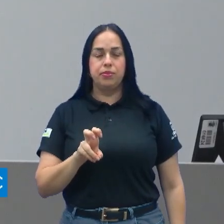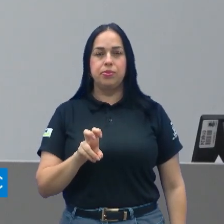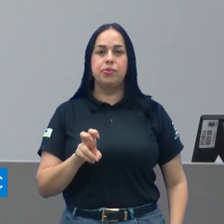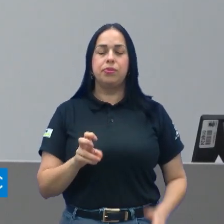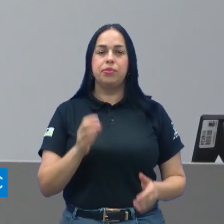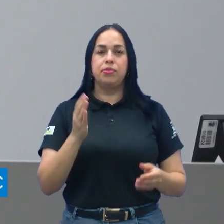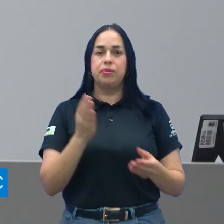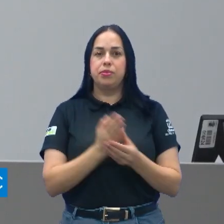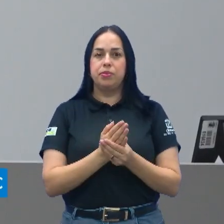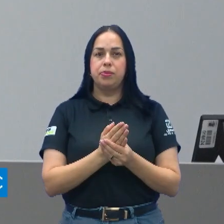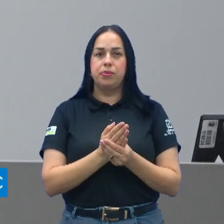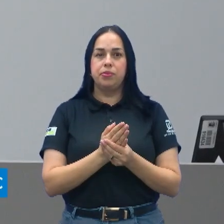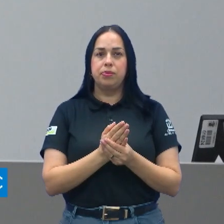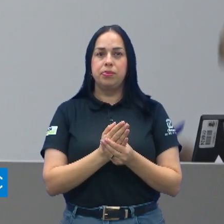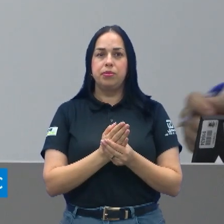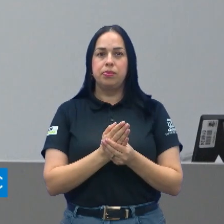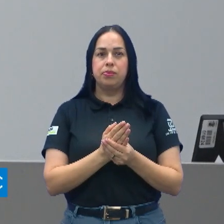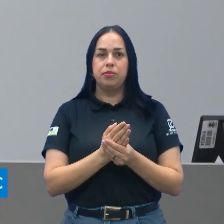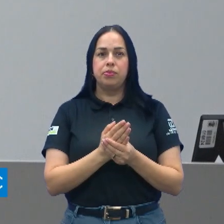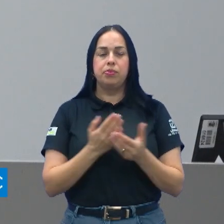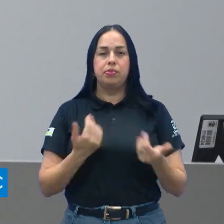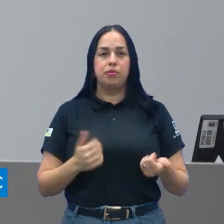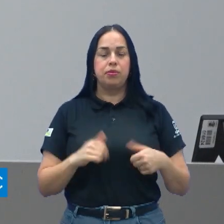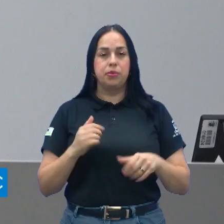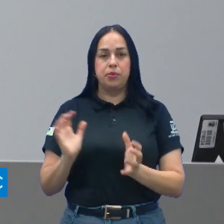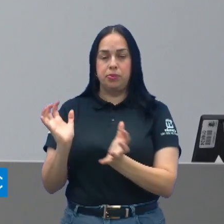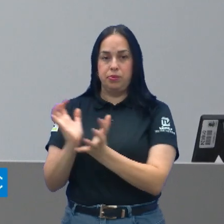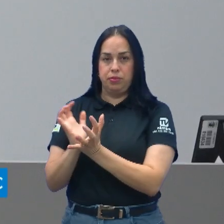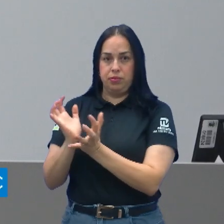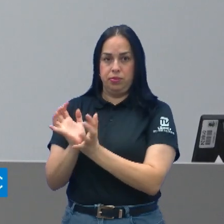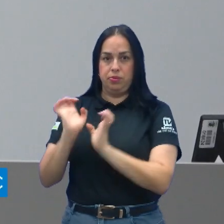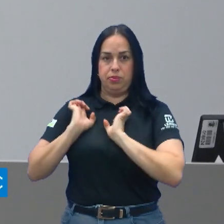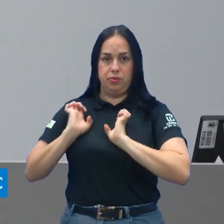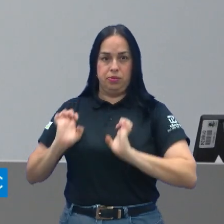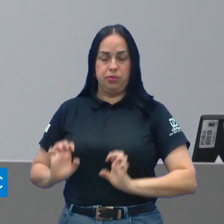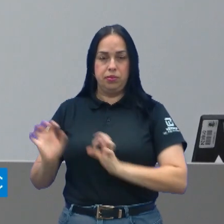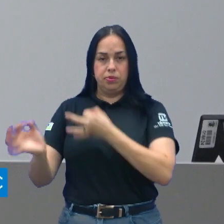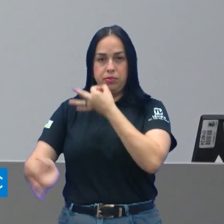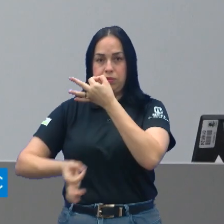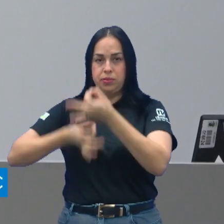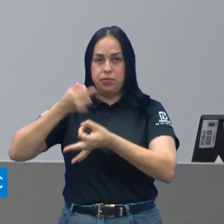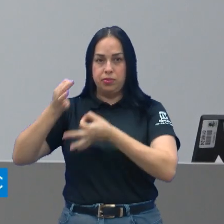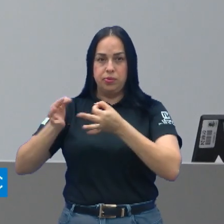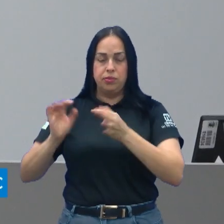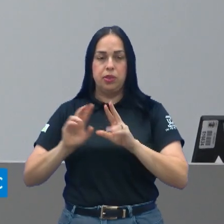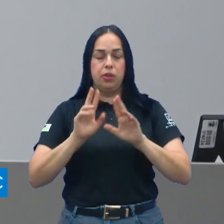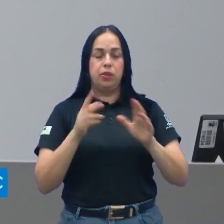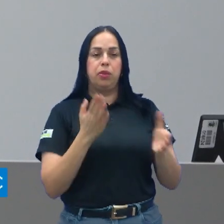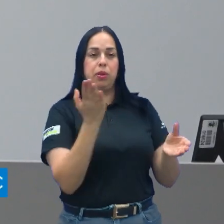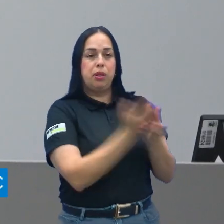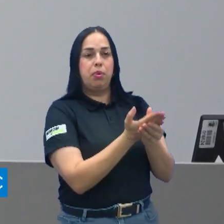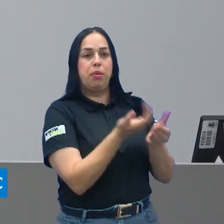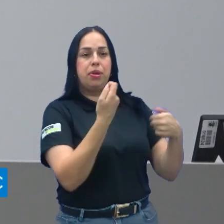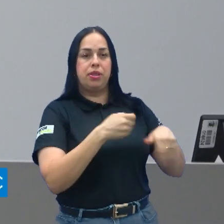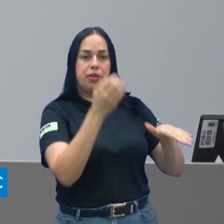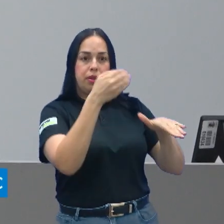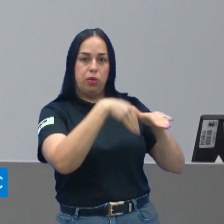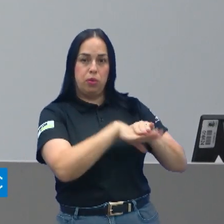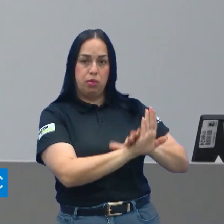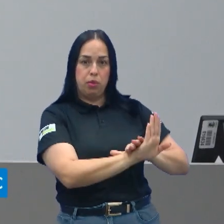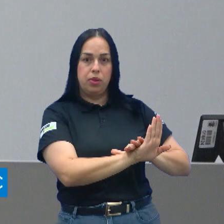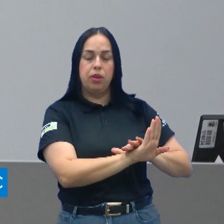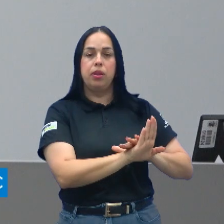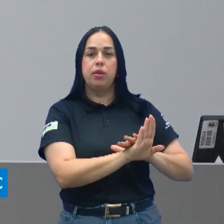Processo submetido à apreciação da Comissão de Ética que opina pelo arquivamento. Converto